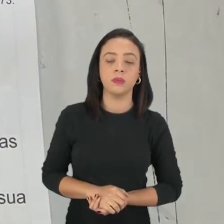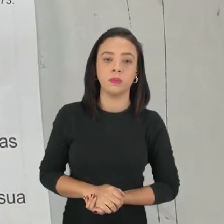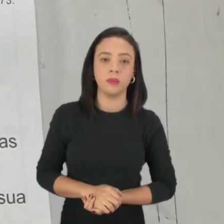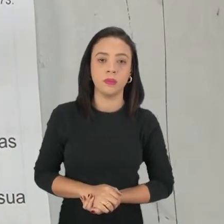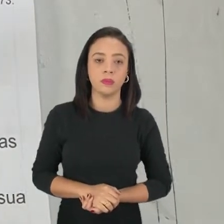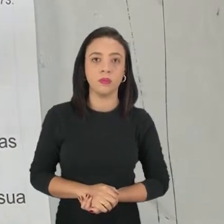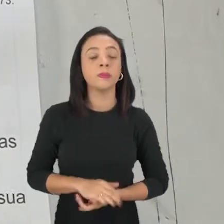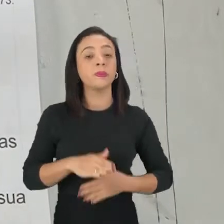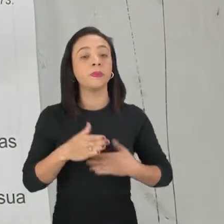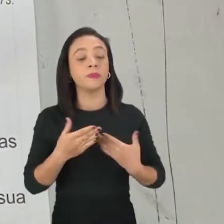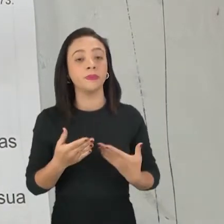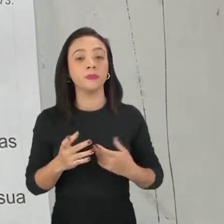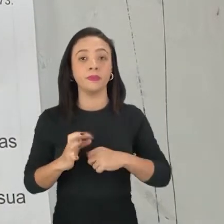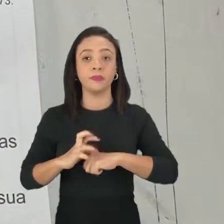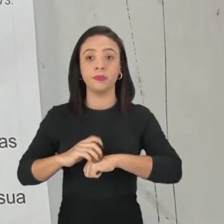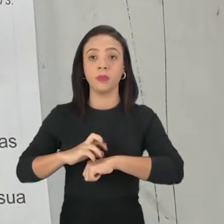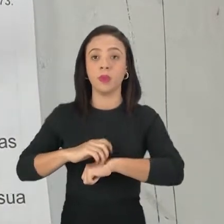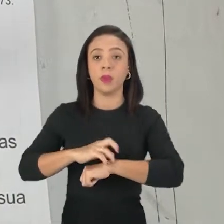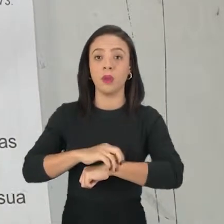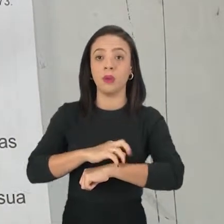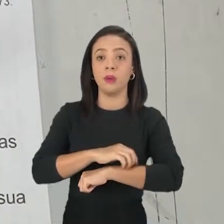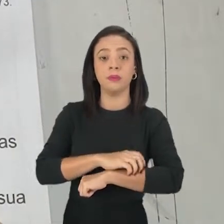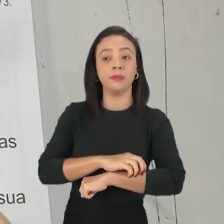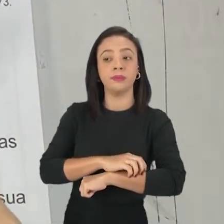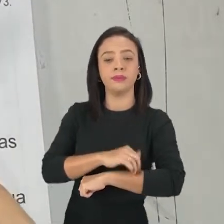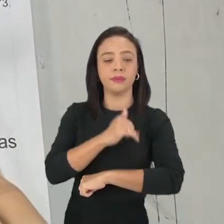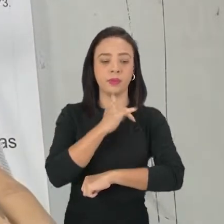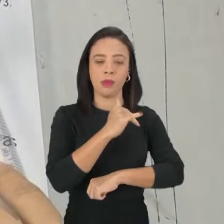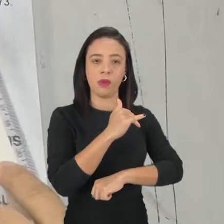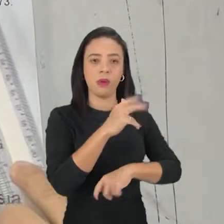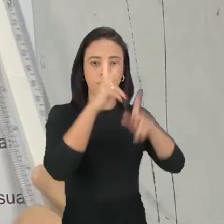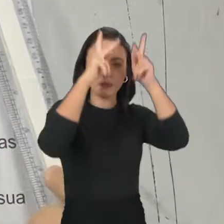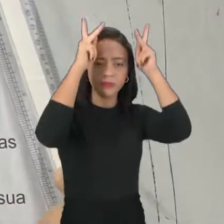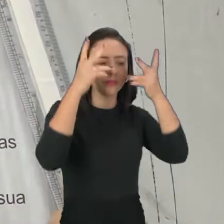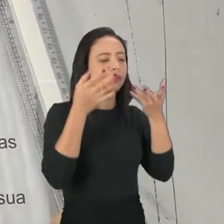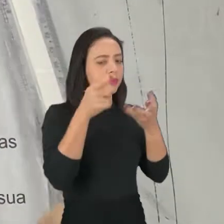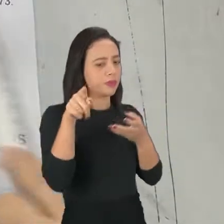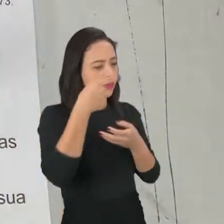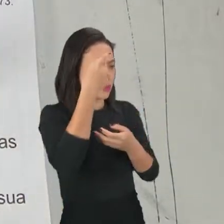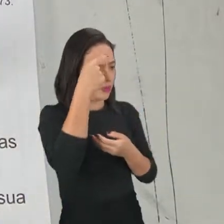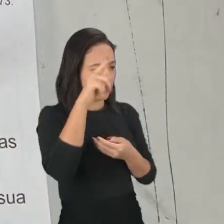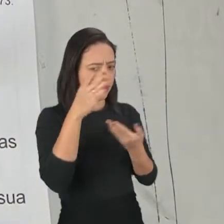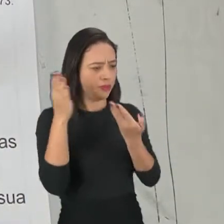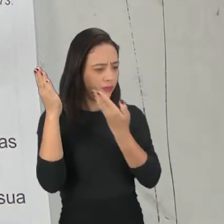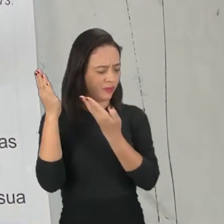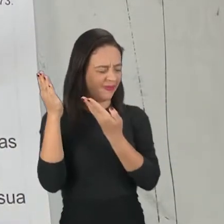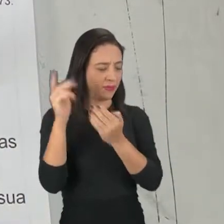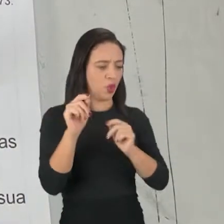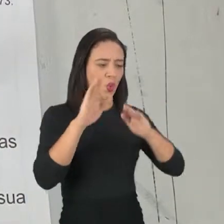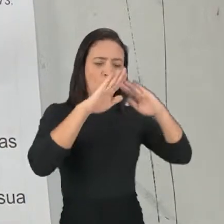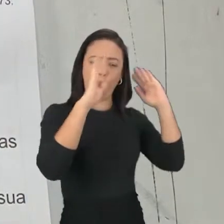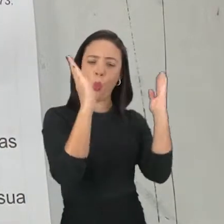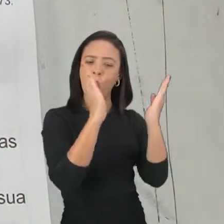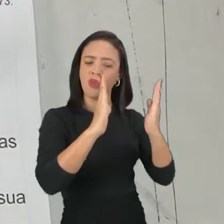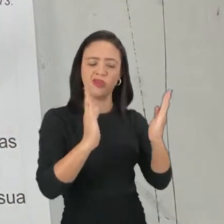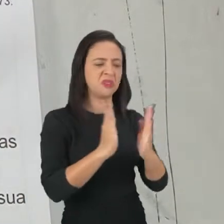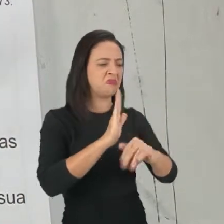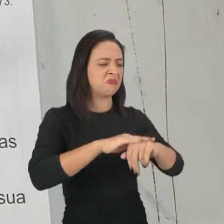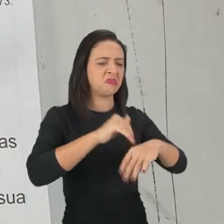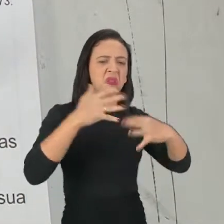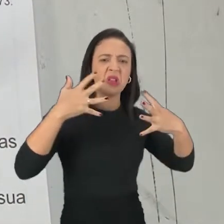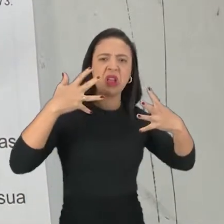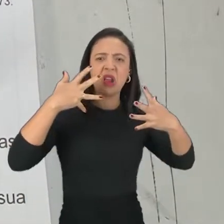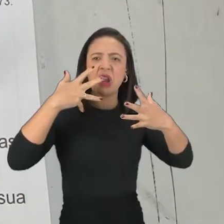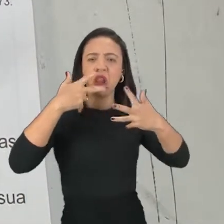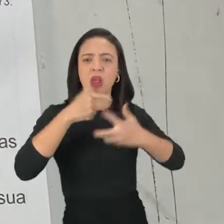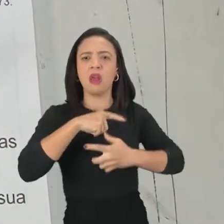a dona aranha jeans o príncipe quero que faço para esta ilustre dama o vestido mais bonito